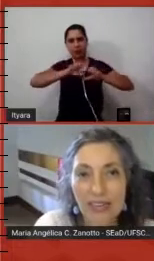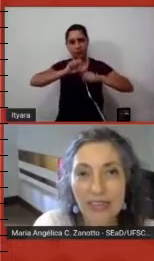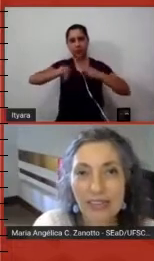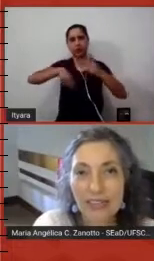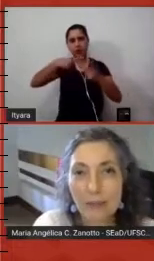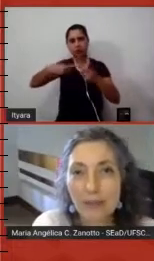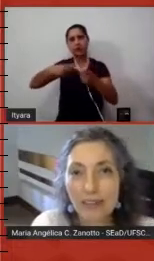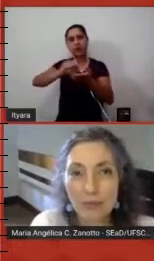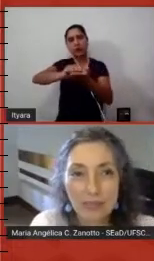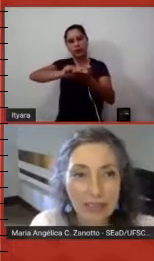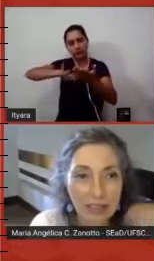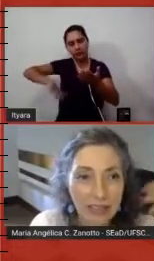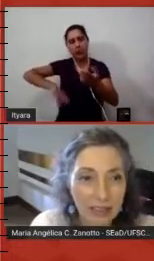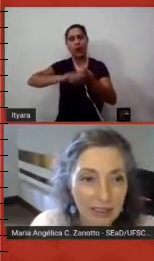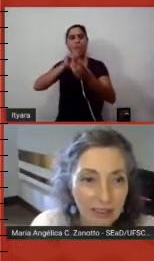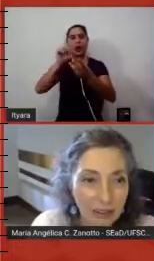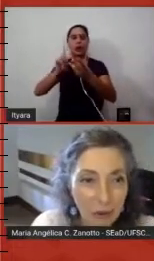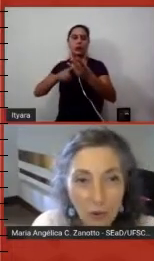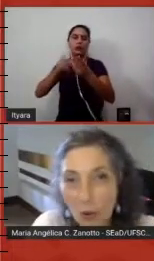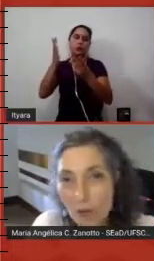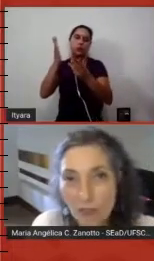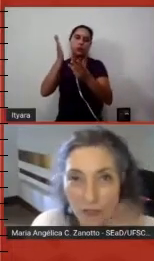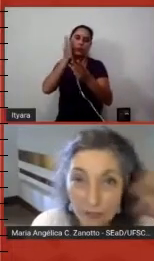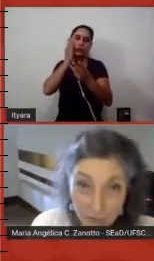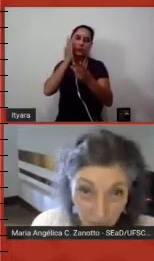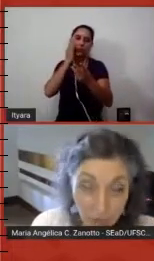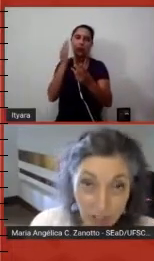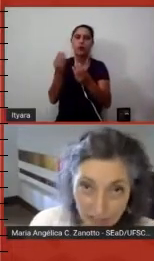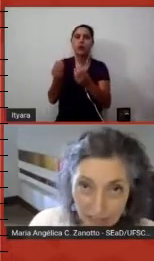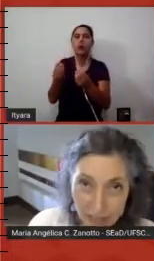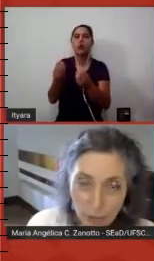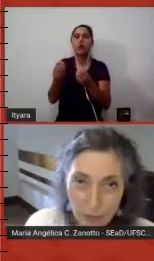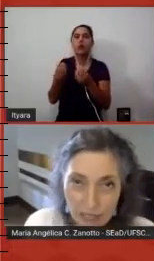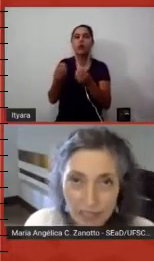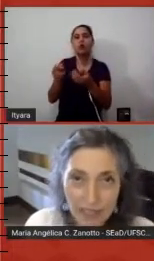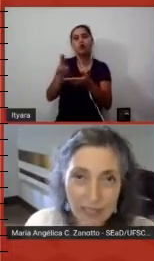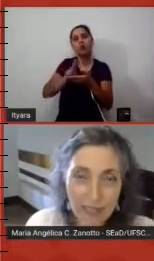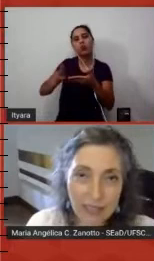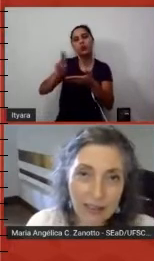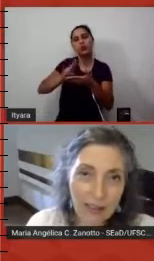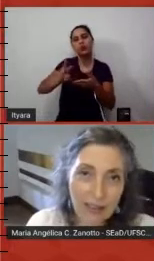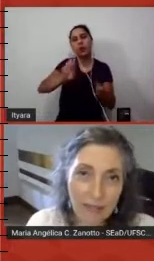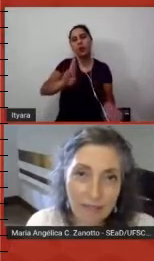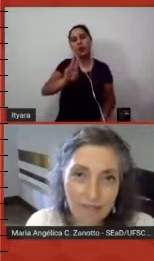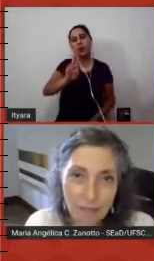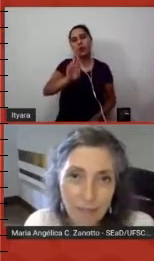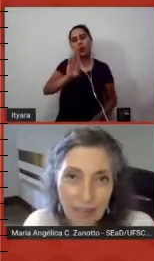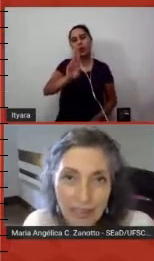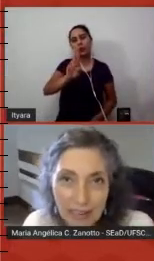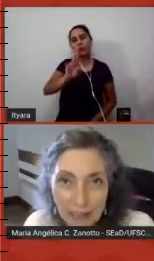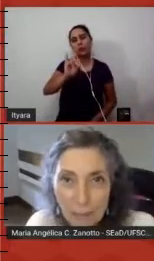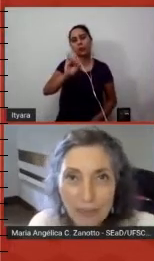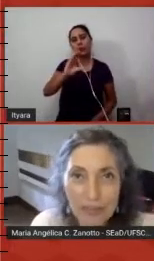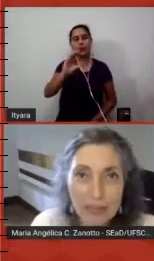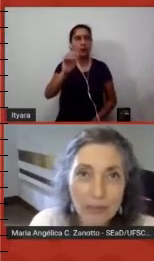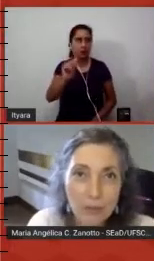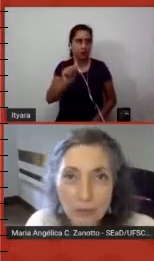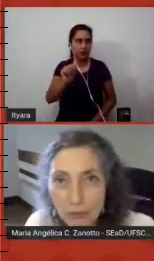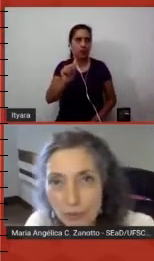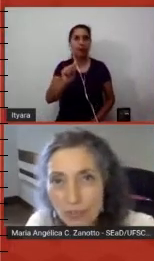utilidades, sabendo como utilizar essas rubricas, pegar